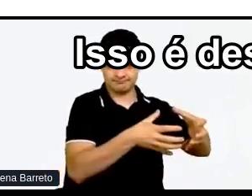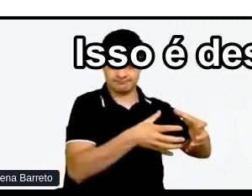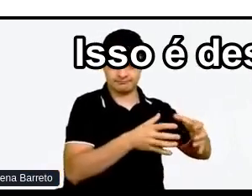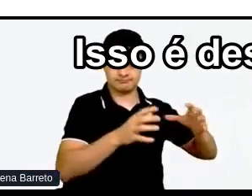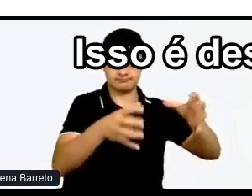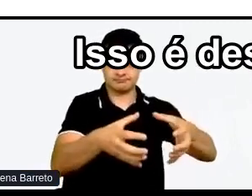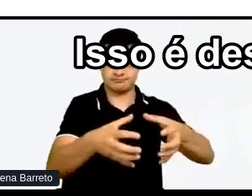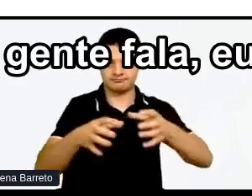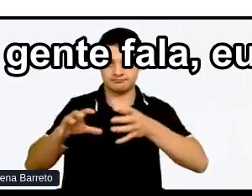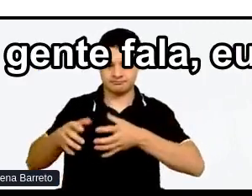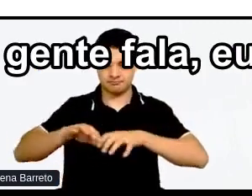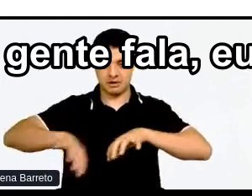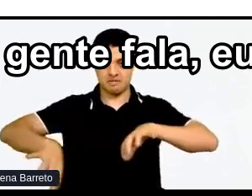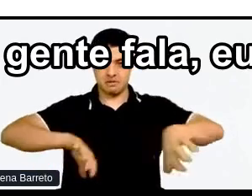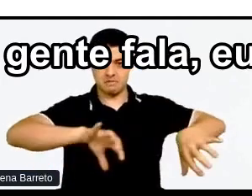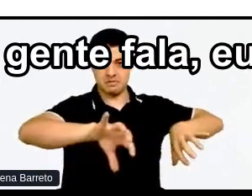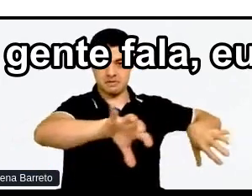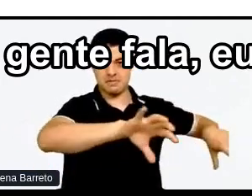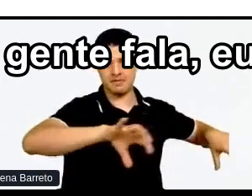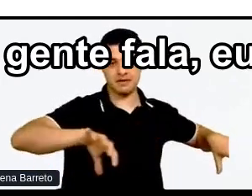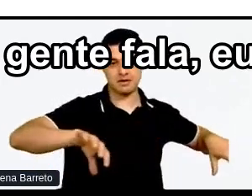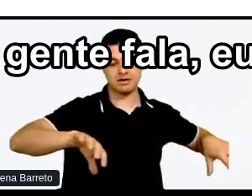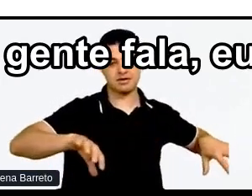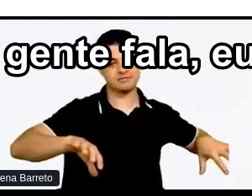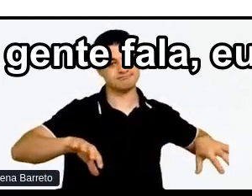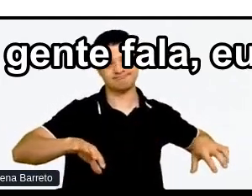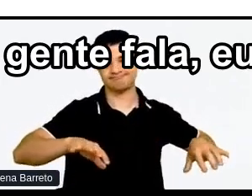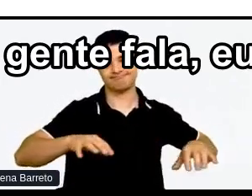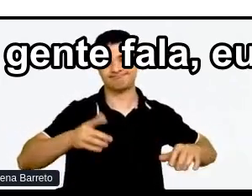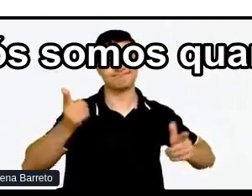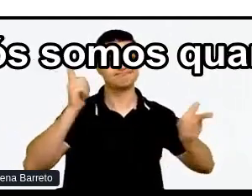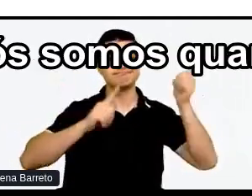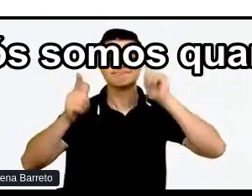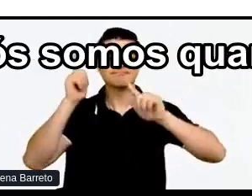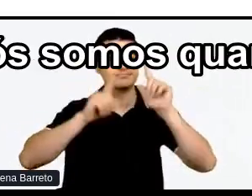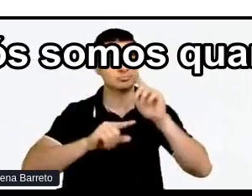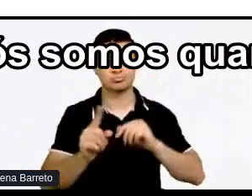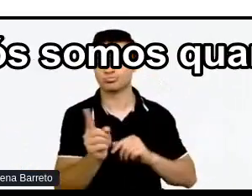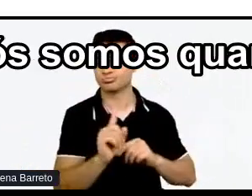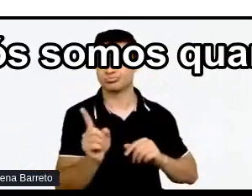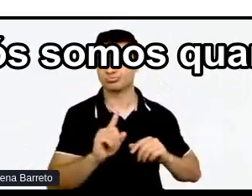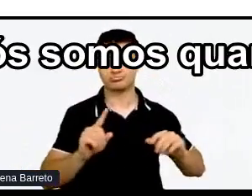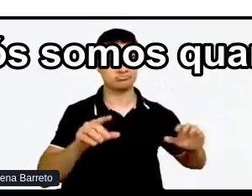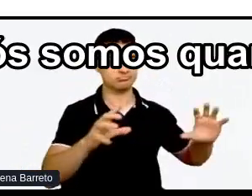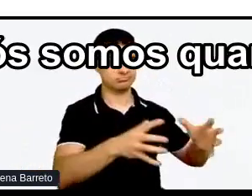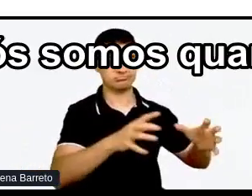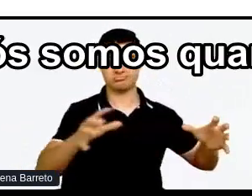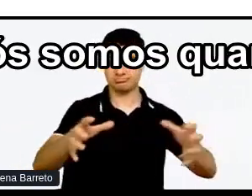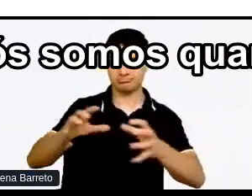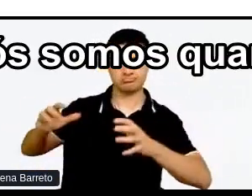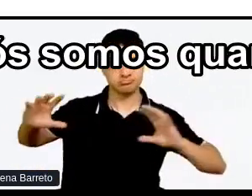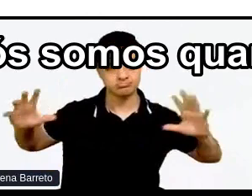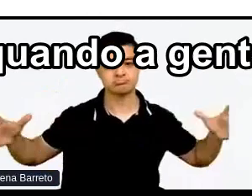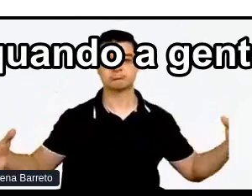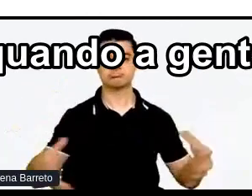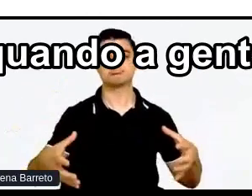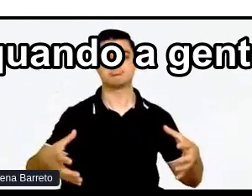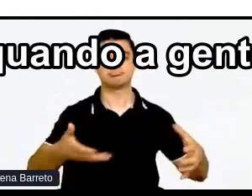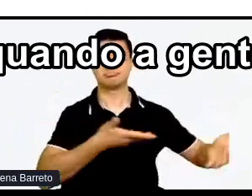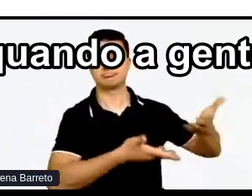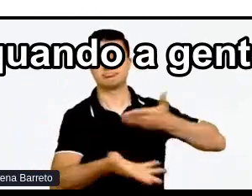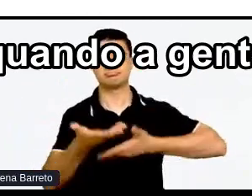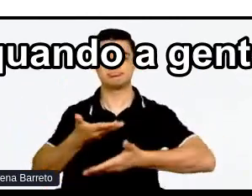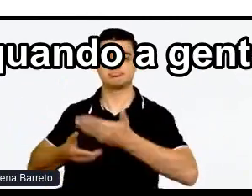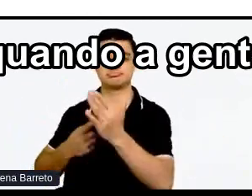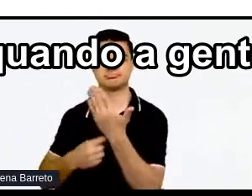Isso é desempenho. Quando a gente fala eu sou porque nós somos quando interagimos. Nós